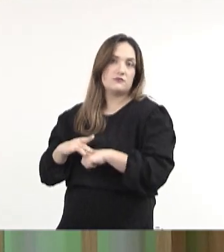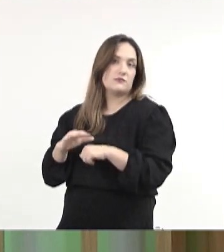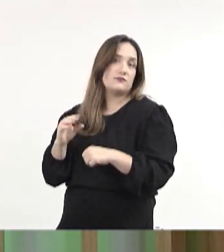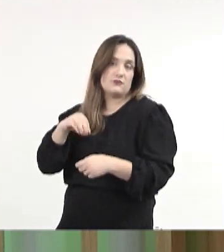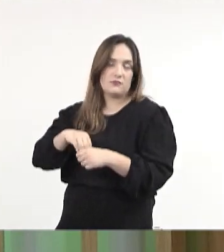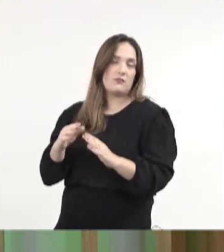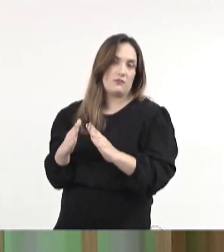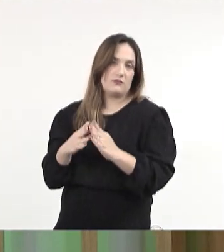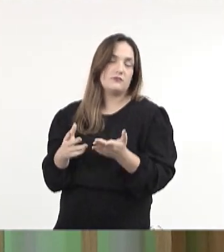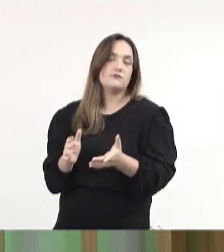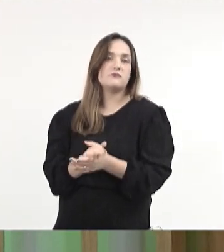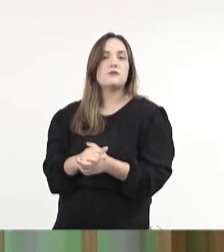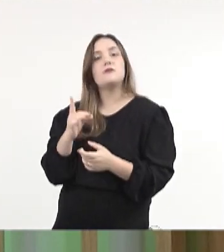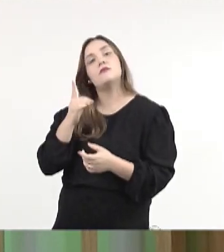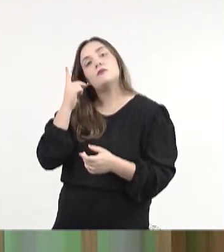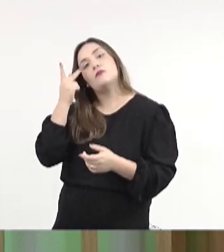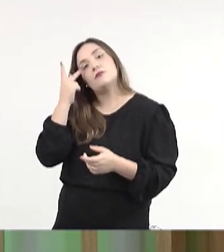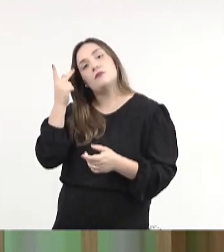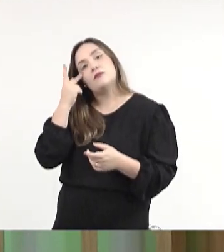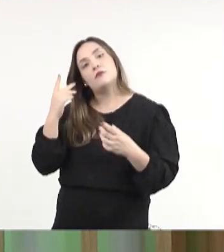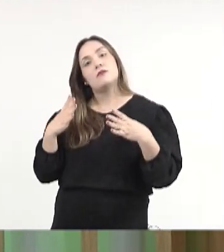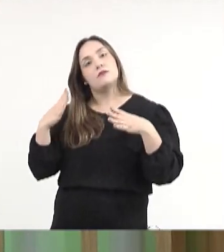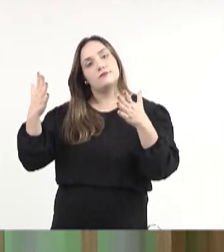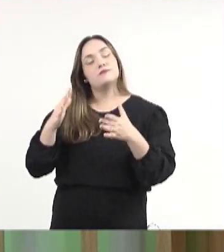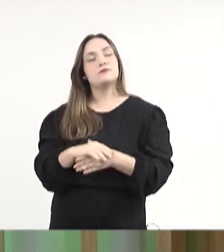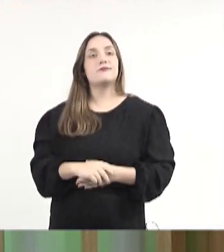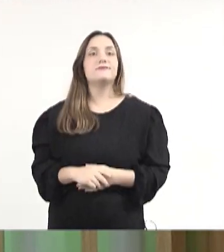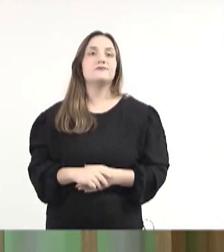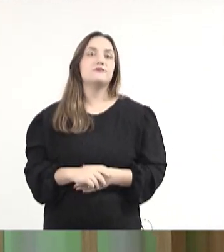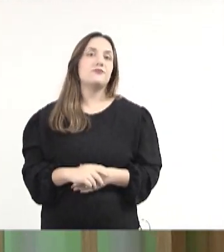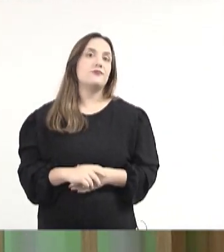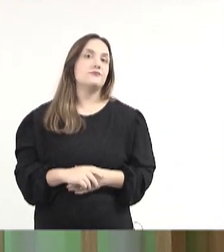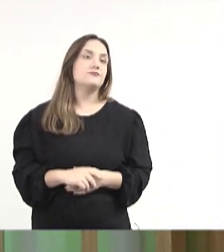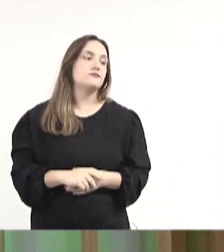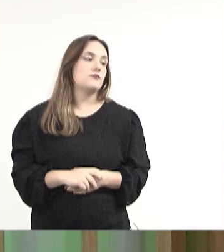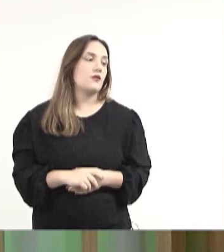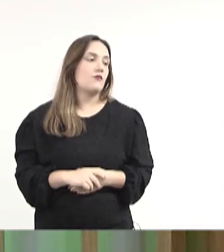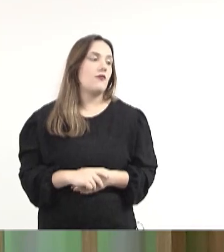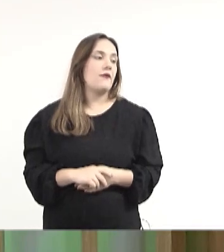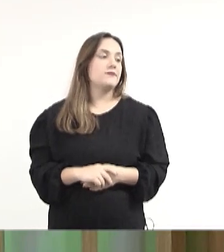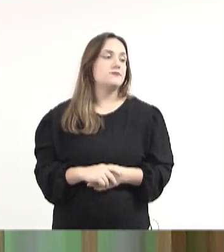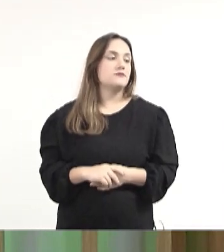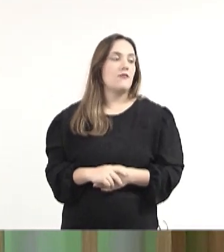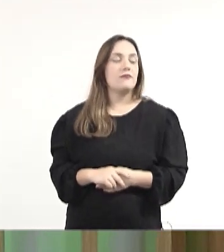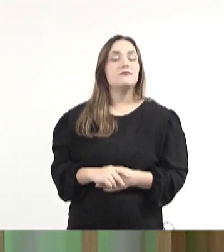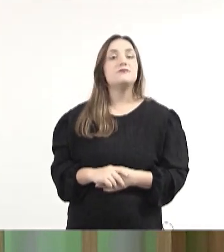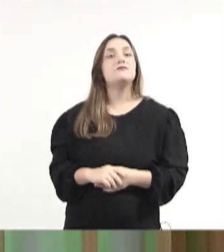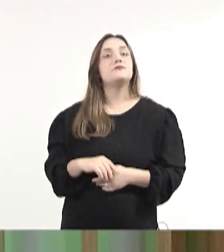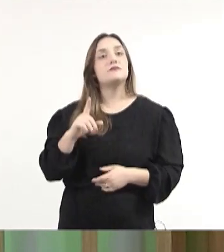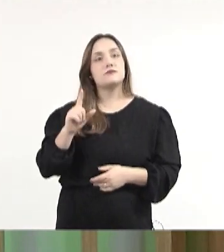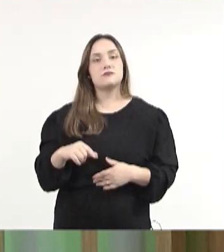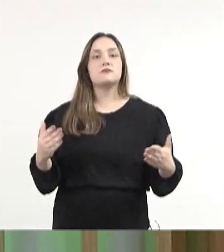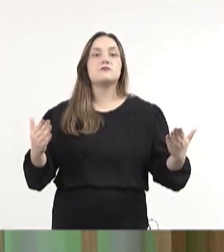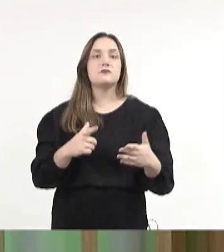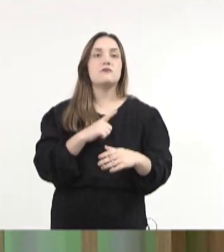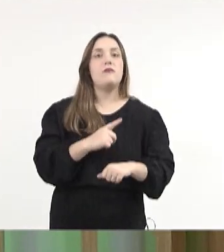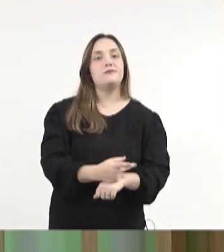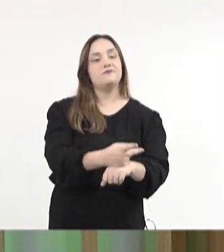ambientes domésticos. O deputado Pedro Kemp celebrou na sessão de hoje que o recebimento pelo programa de um